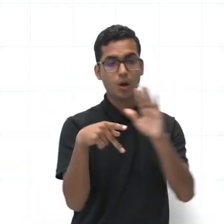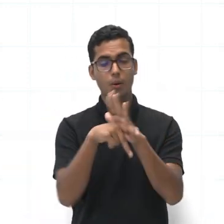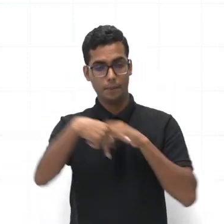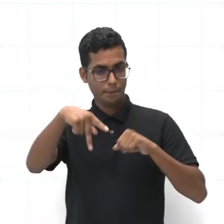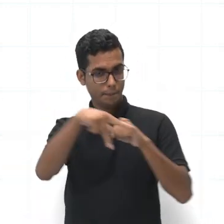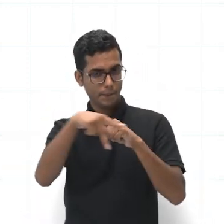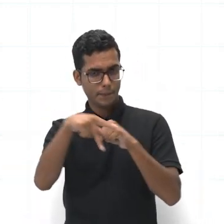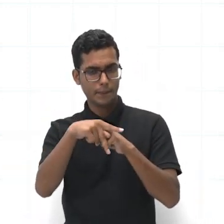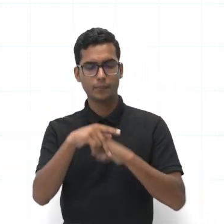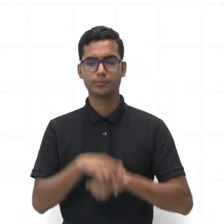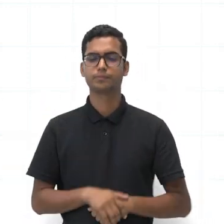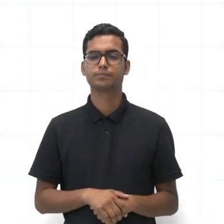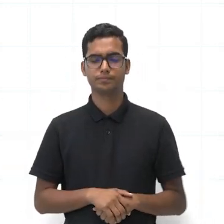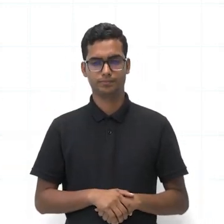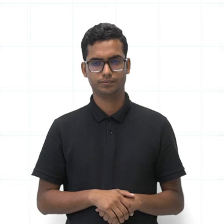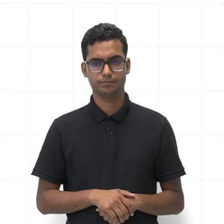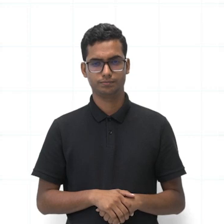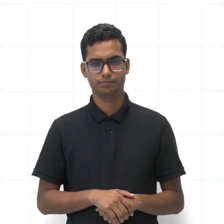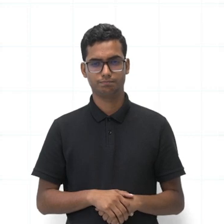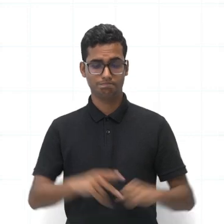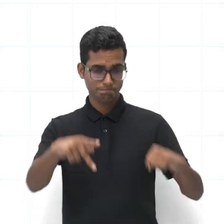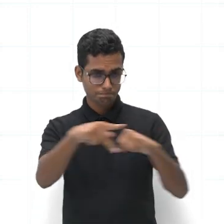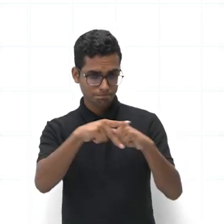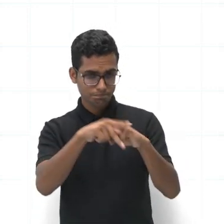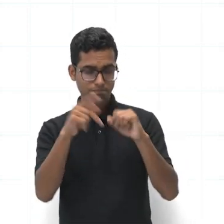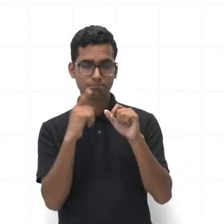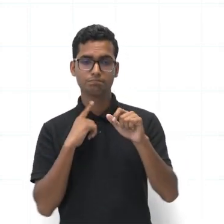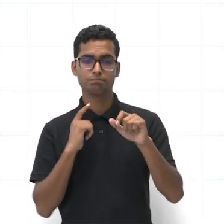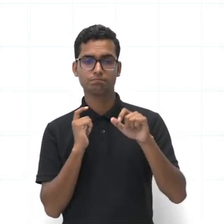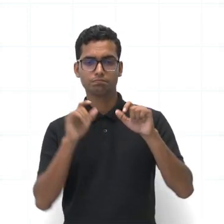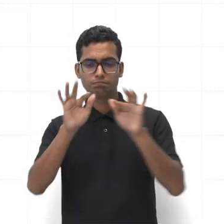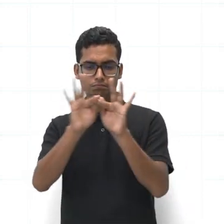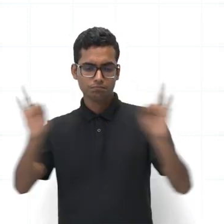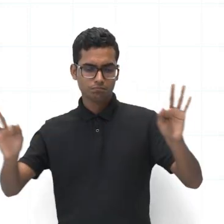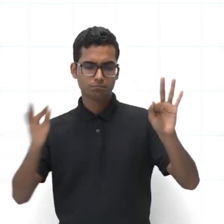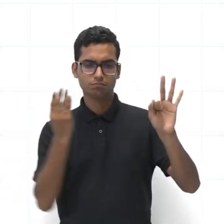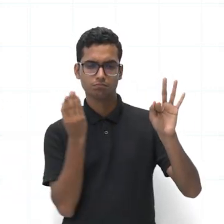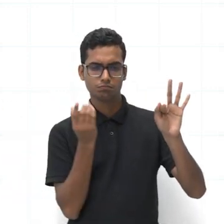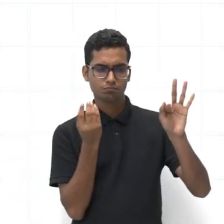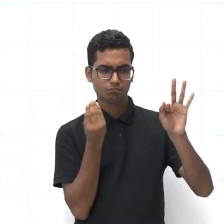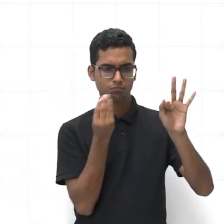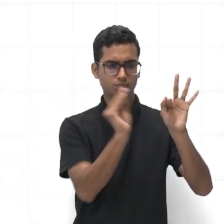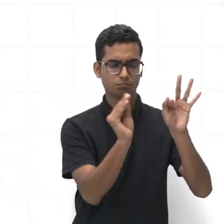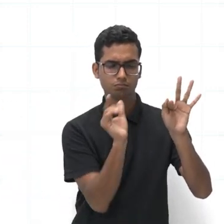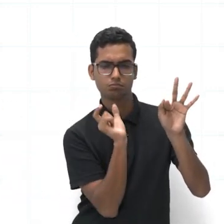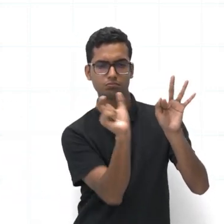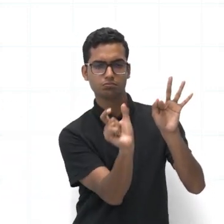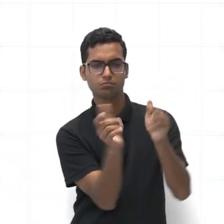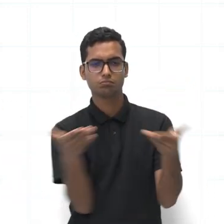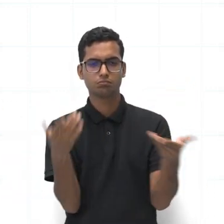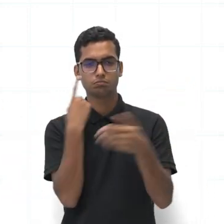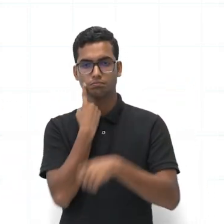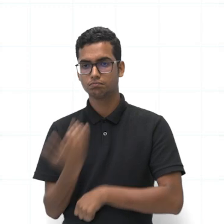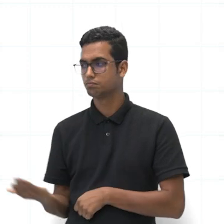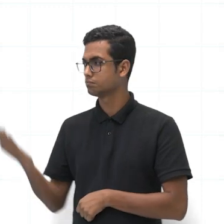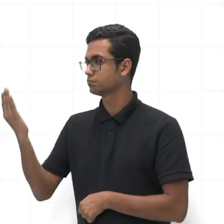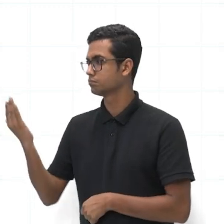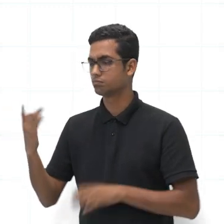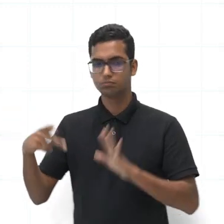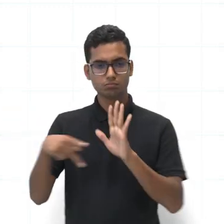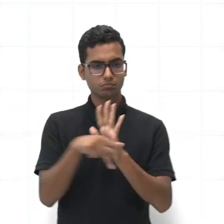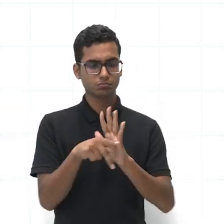faz sentido nenhum. Mas se eu acrescentar um pronome interrogativo, veja o que eu tenho aqui em cima, nas caixinhas,